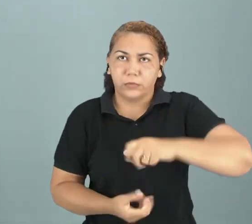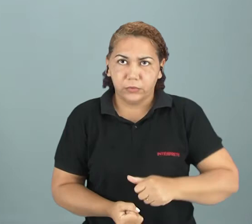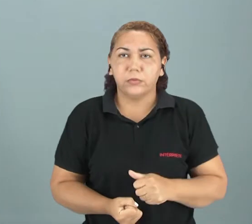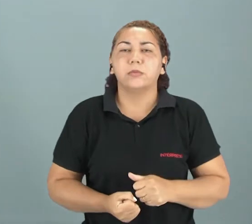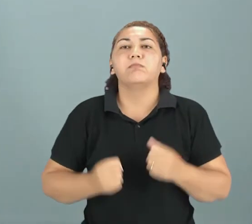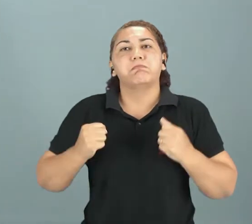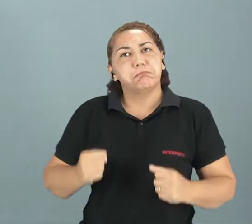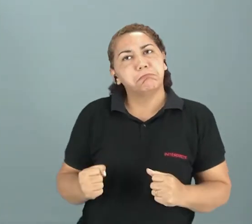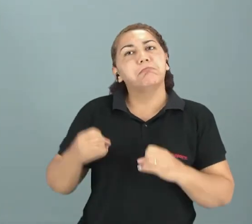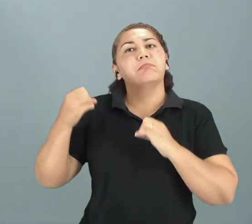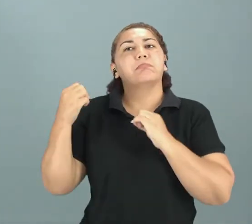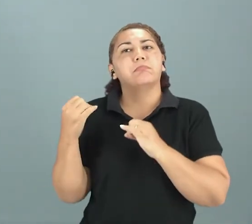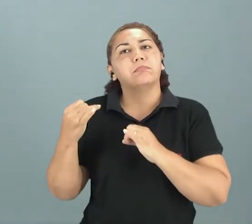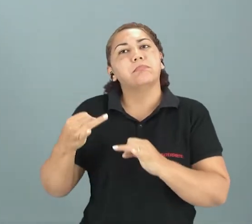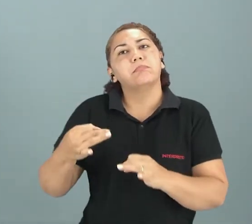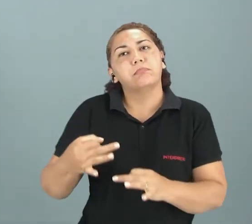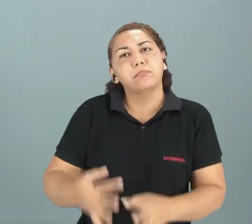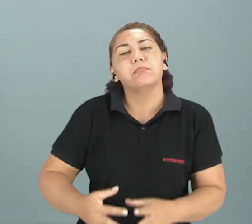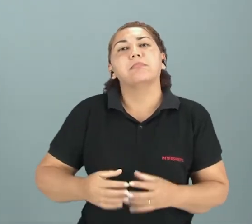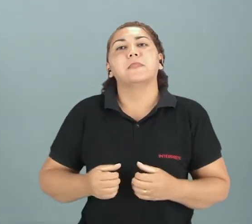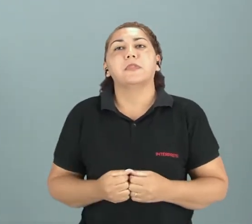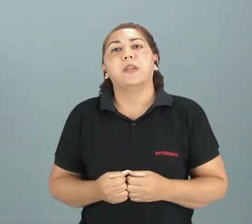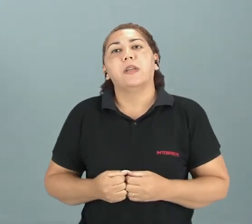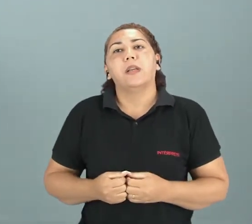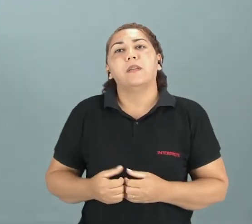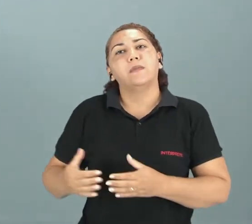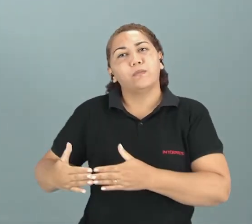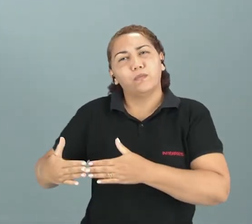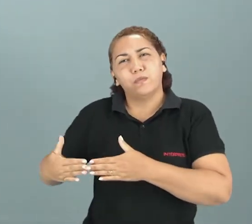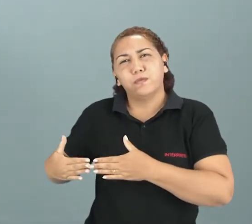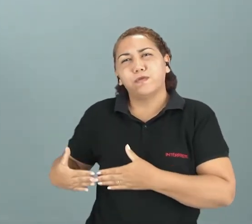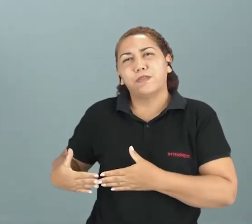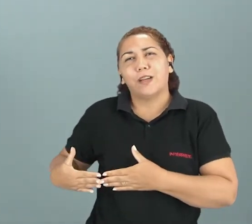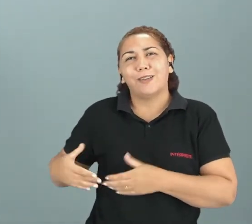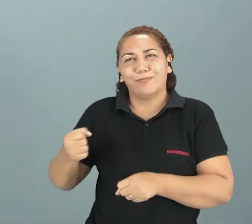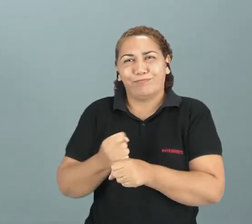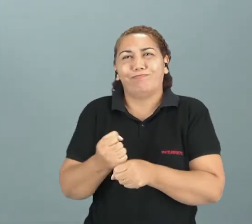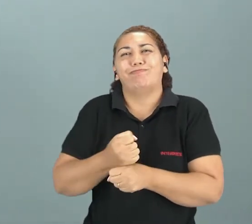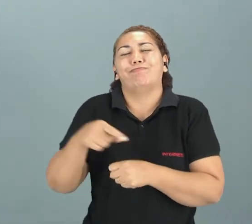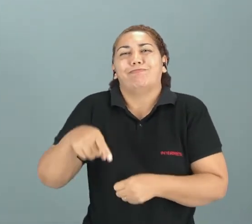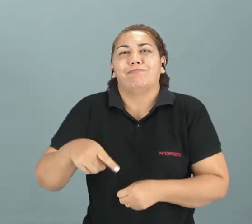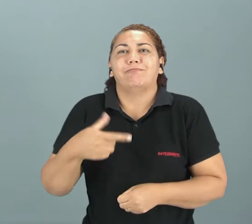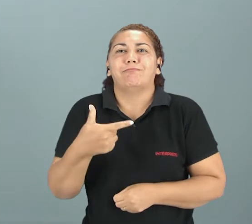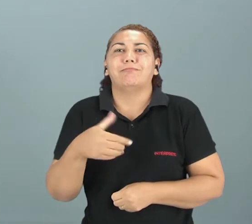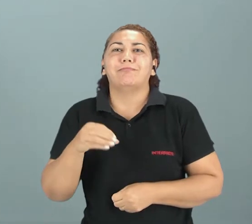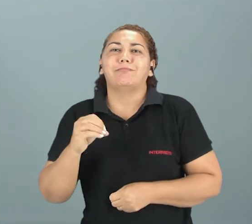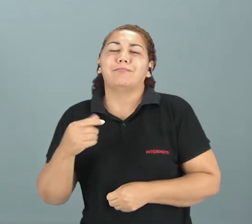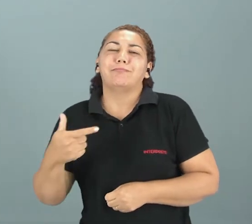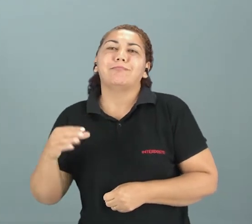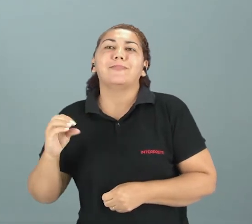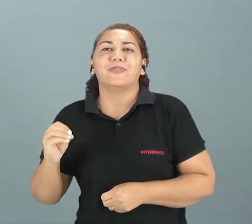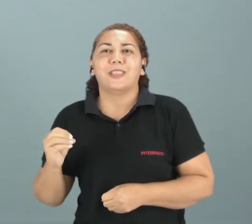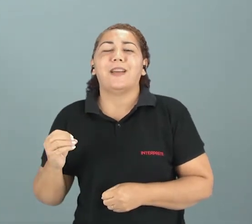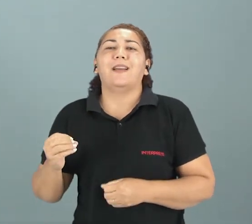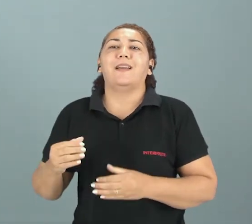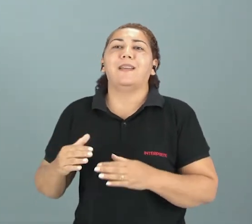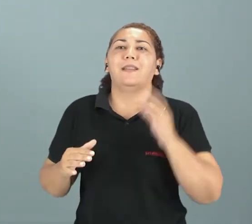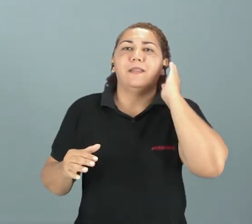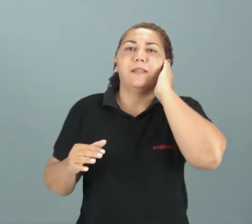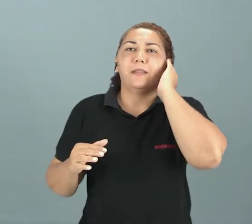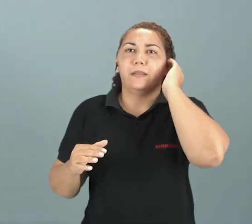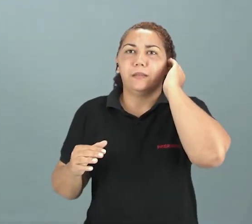Posso falar da pandemia, a questão do a gente ficar em casa esse ano de 2020, né? A gente ter ficado em casa para a gente se isolar por